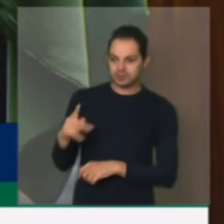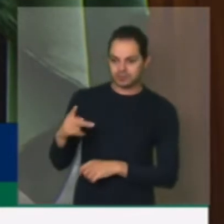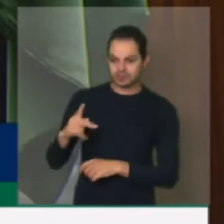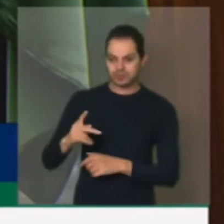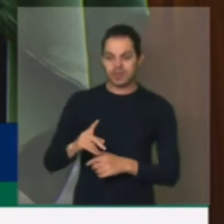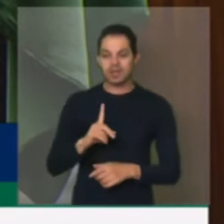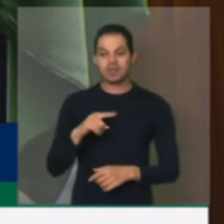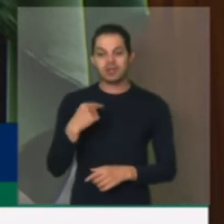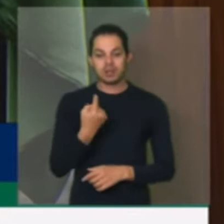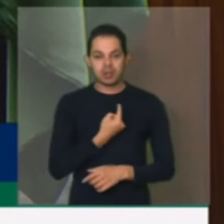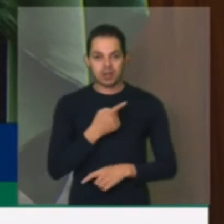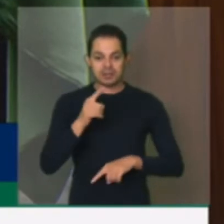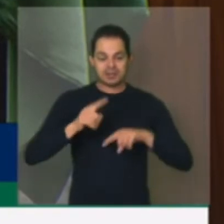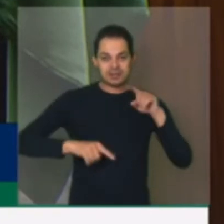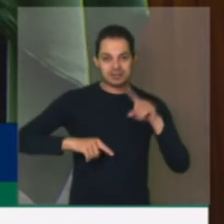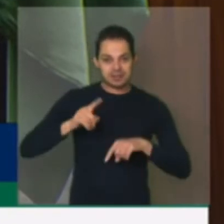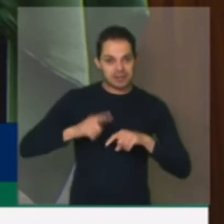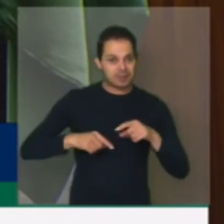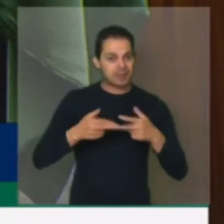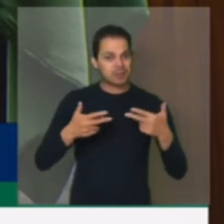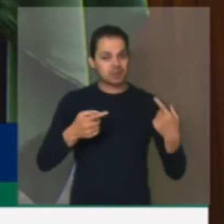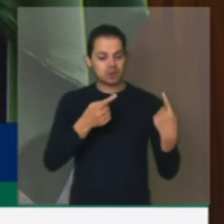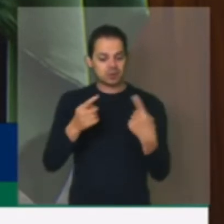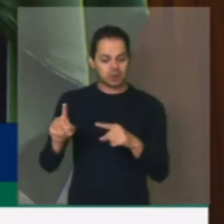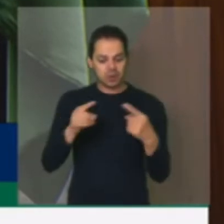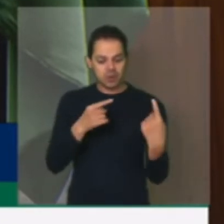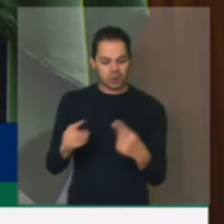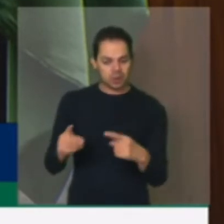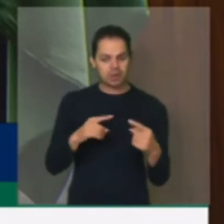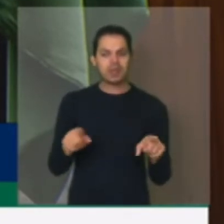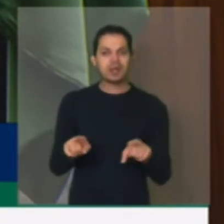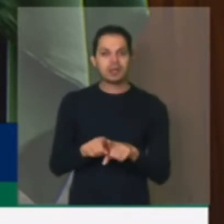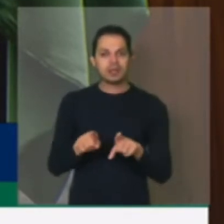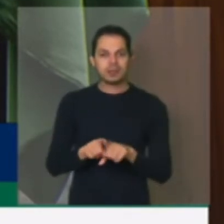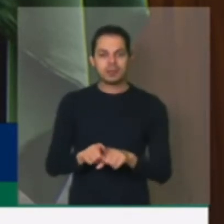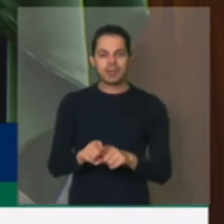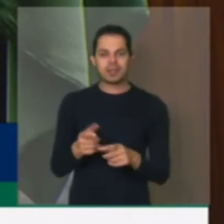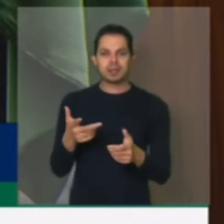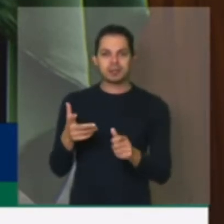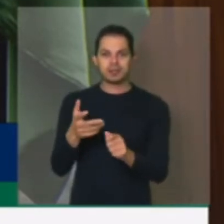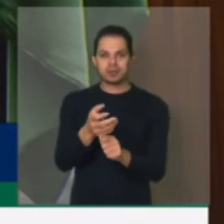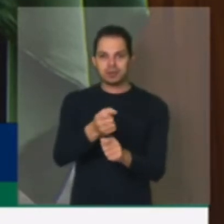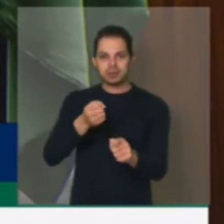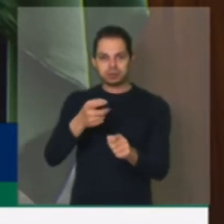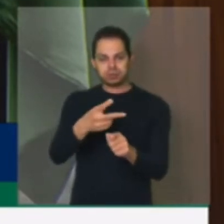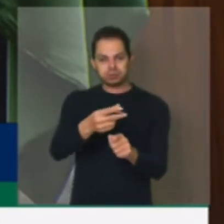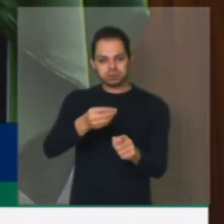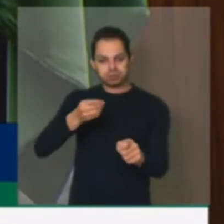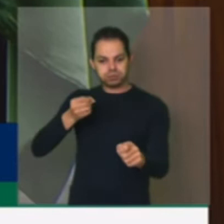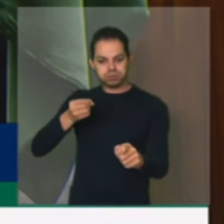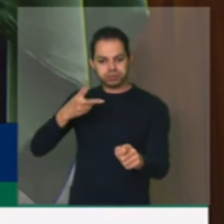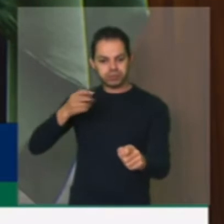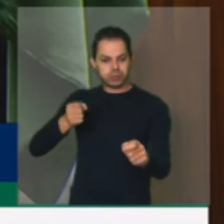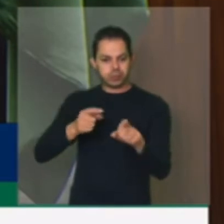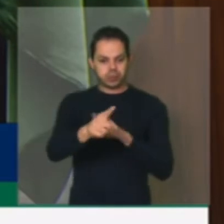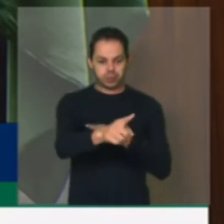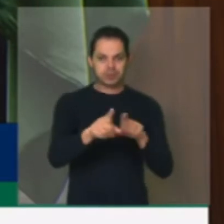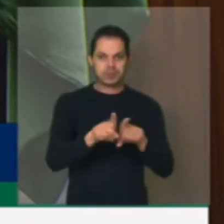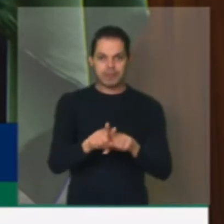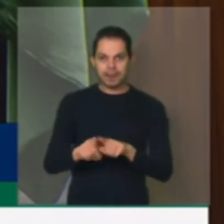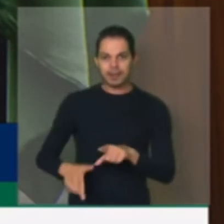usamos outras armas para atingi-los, armas também que foram apontadas para os parlamentares que lá estavam, de maneira